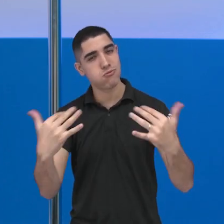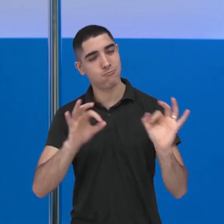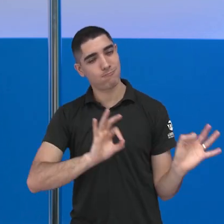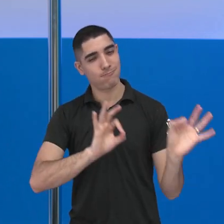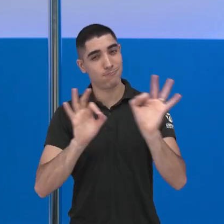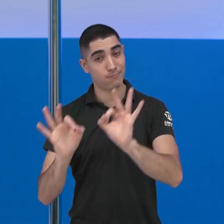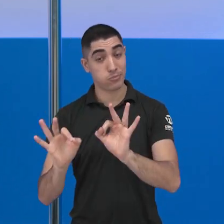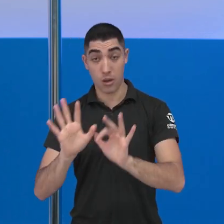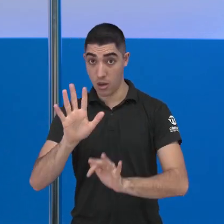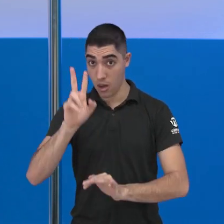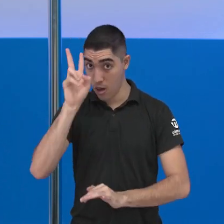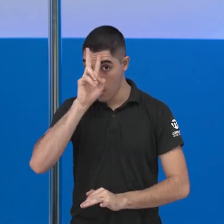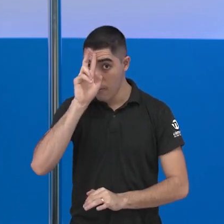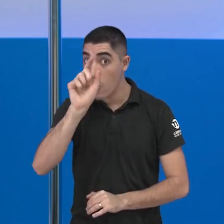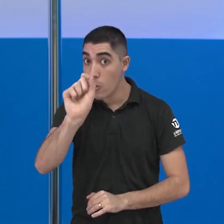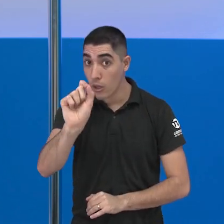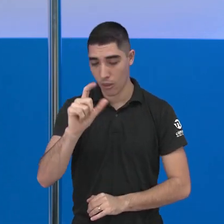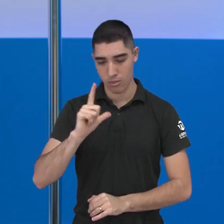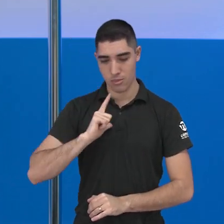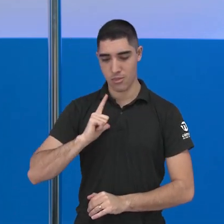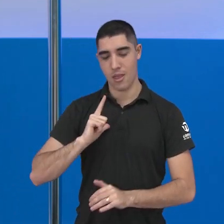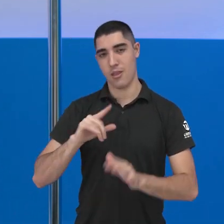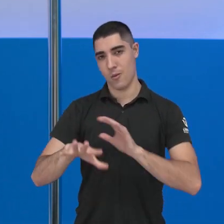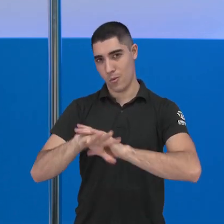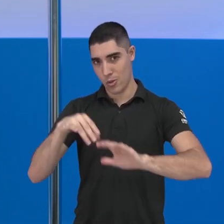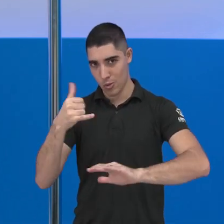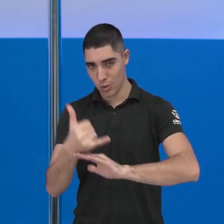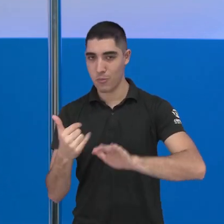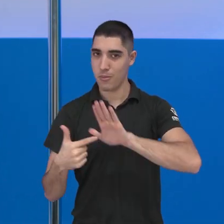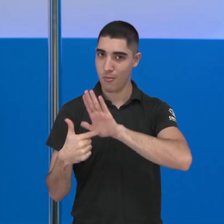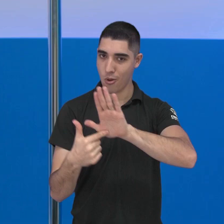companhia. Eu lembro que toda a programação está disponível no nosso canal do